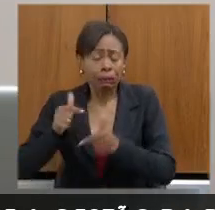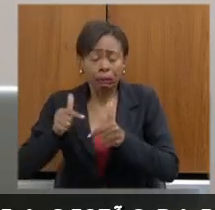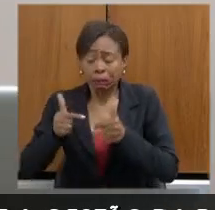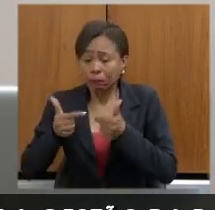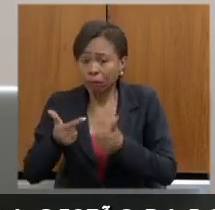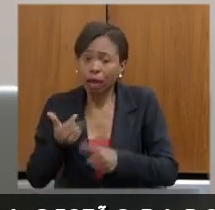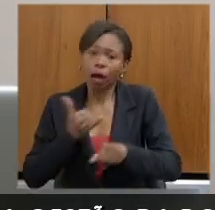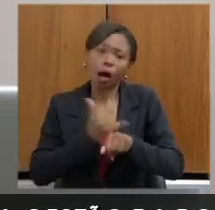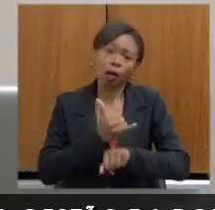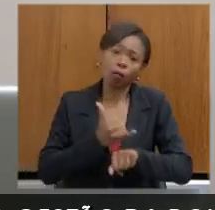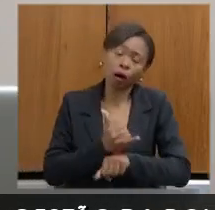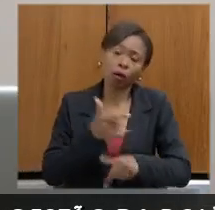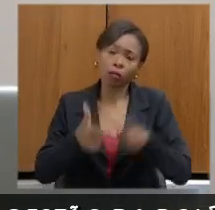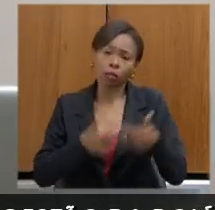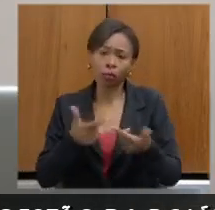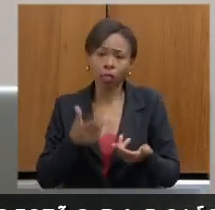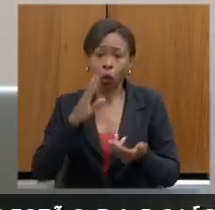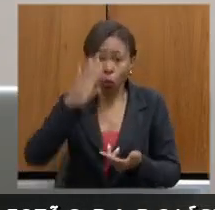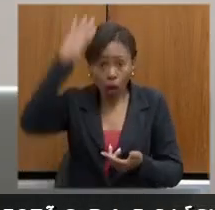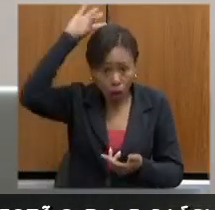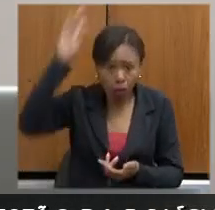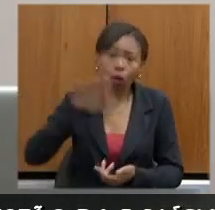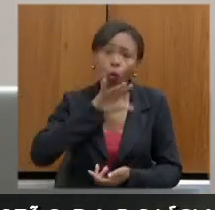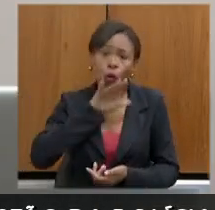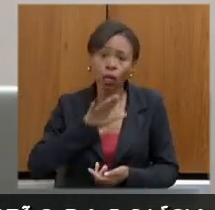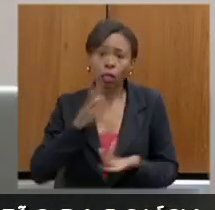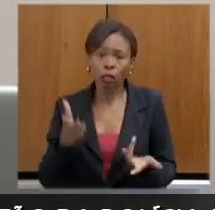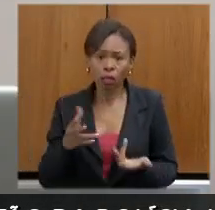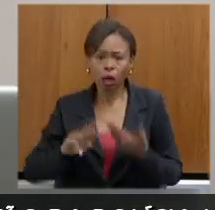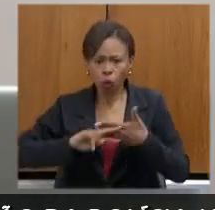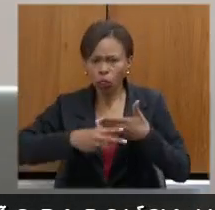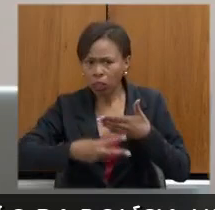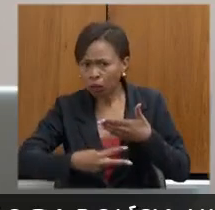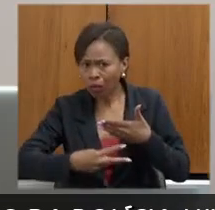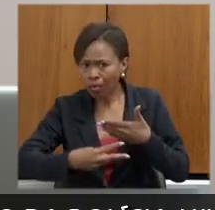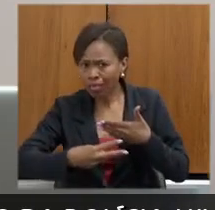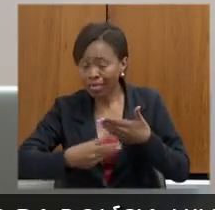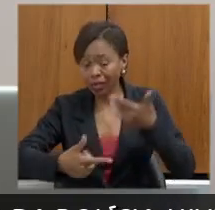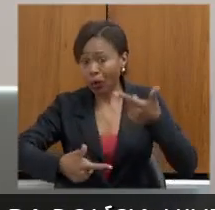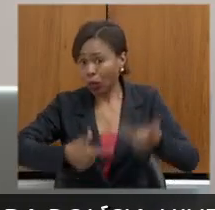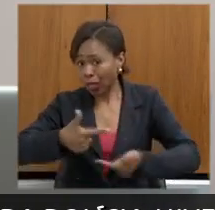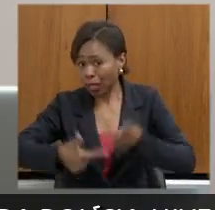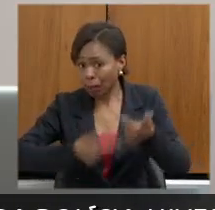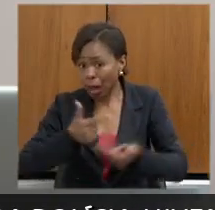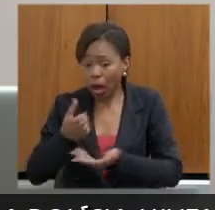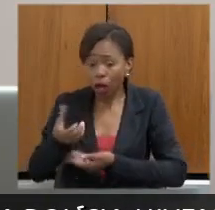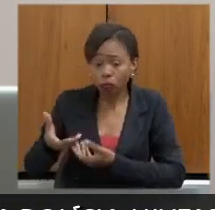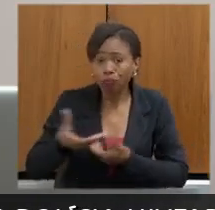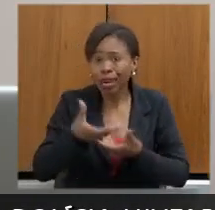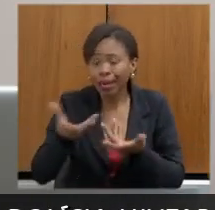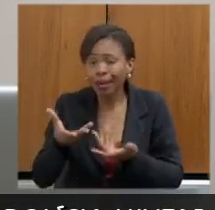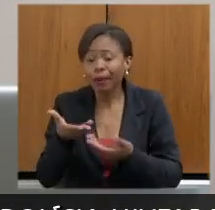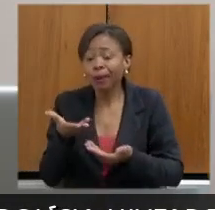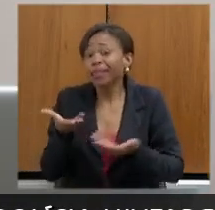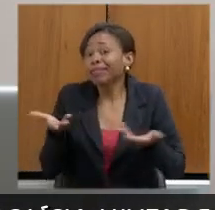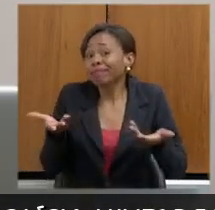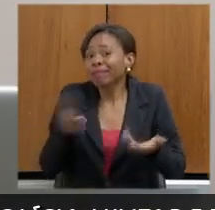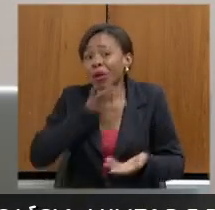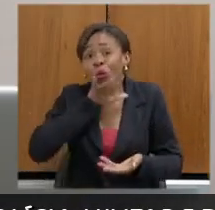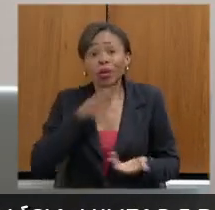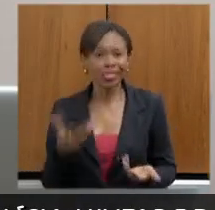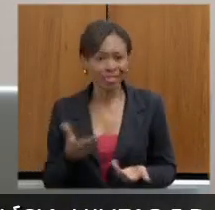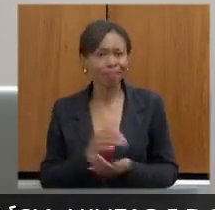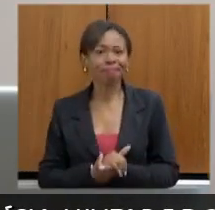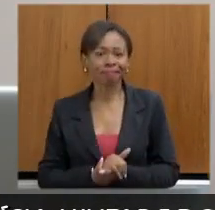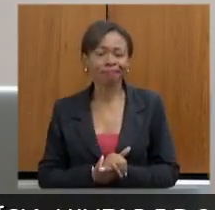a consequência disso não é uma melhor prestação serviço então hoje é e o que nós temos